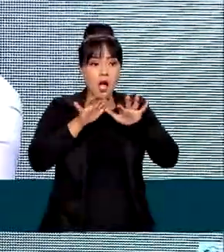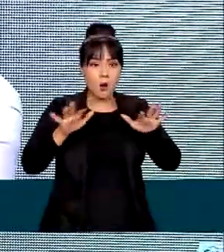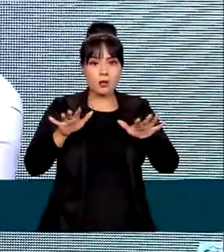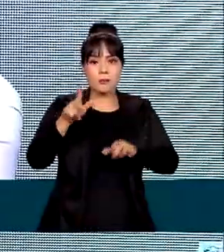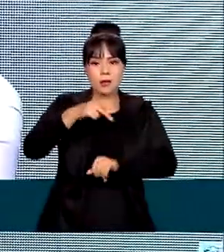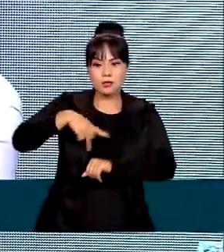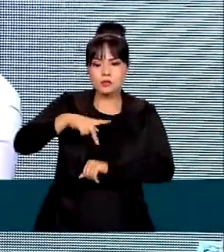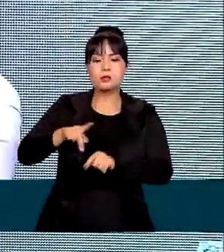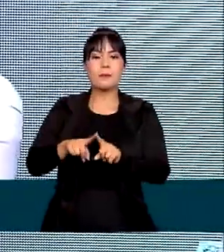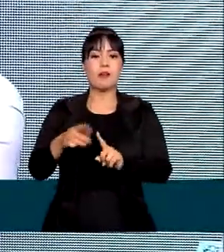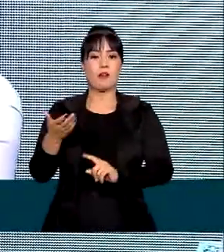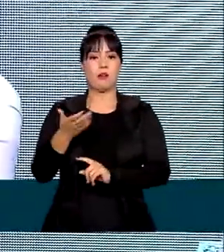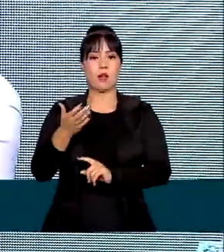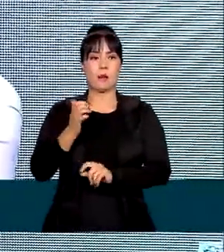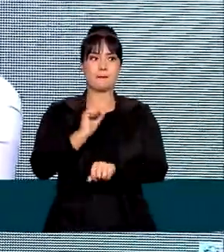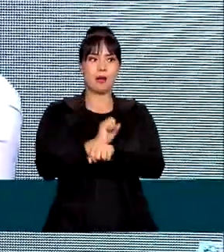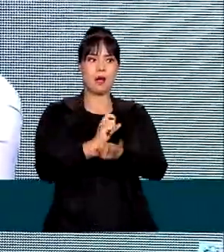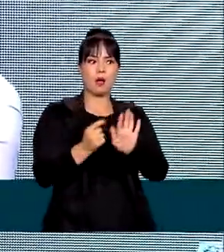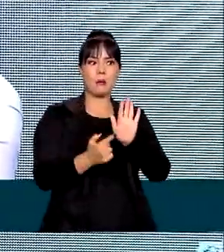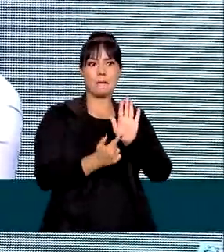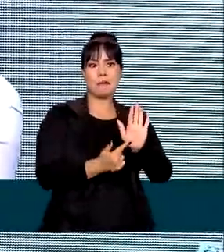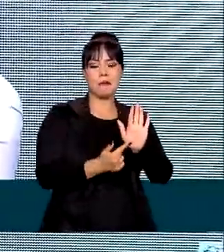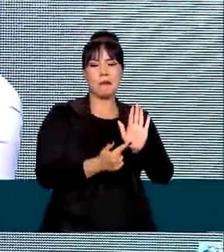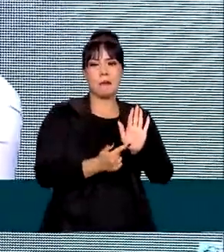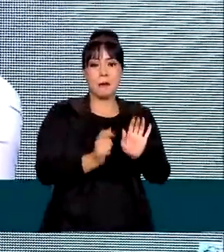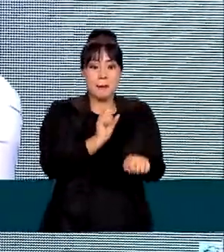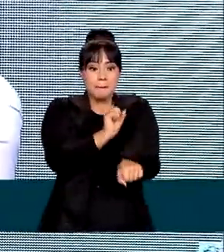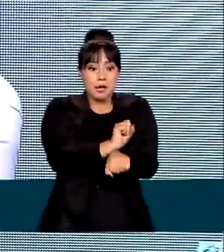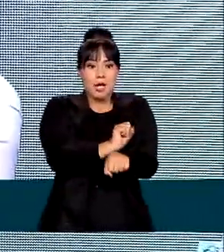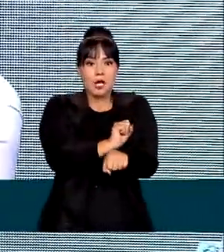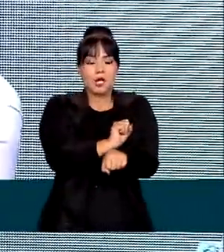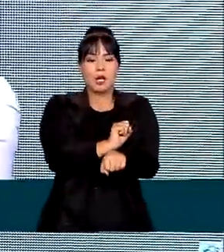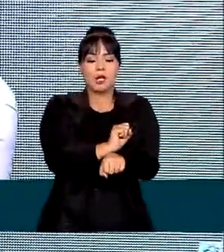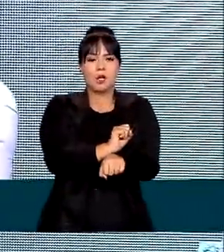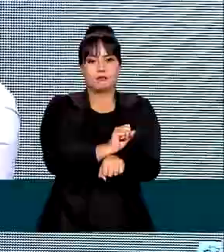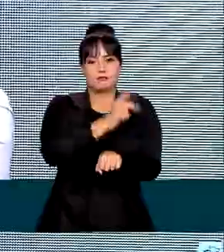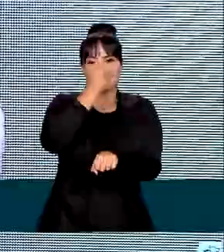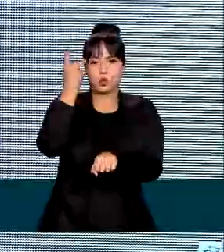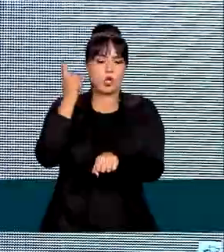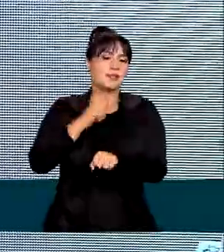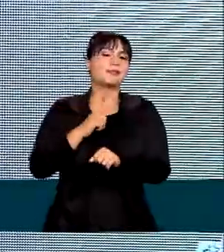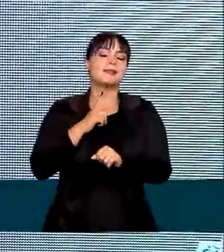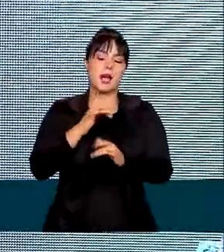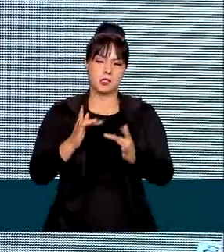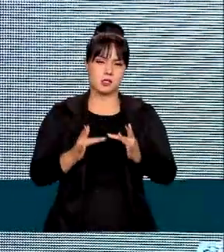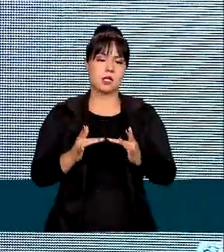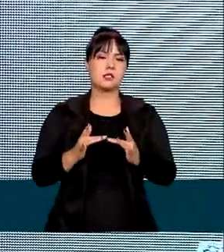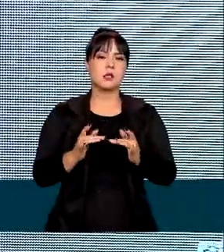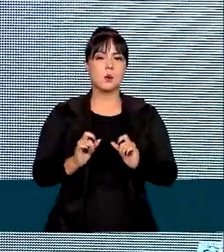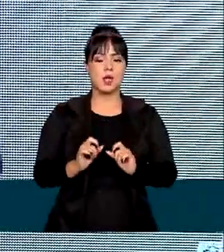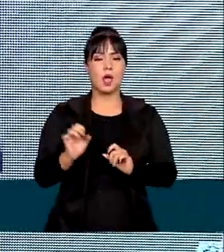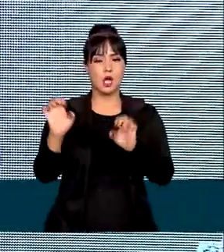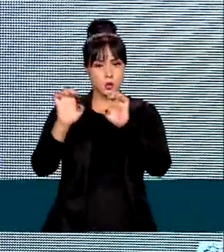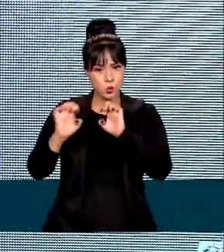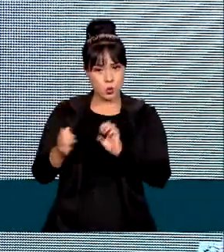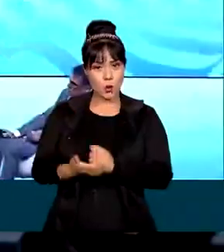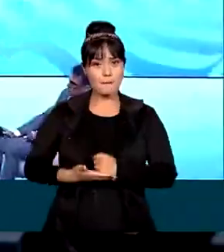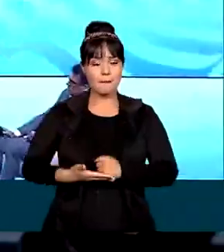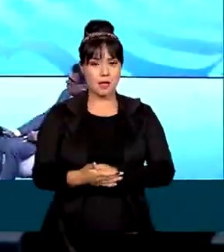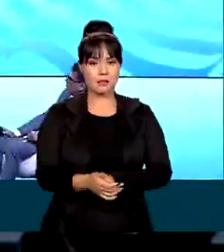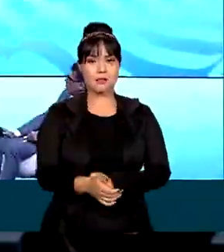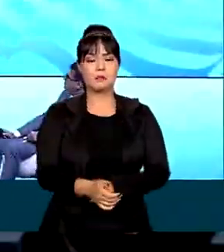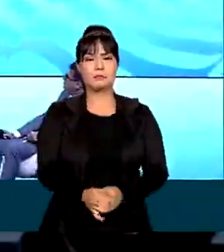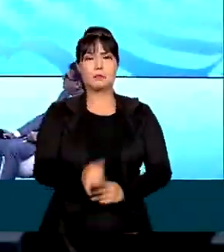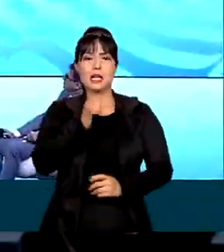querer ao engessar impedir que as pessoas tenham acesso a infraestrutura básica